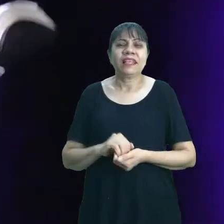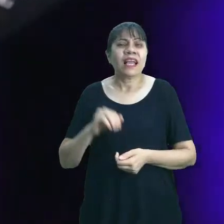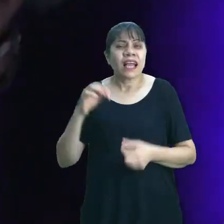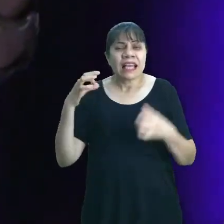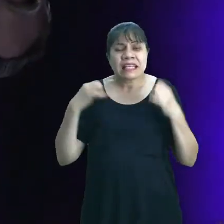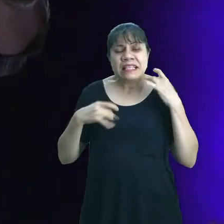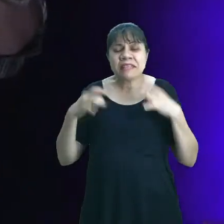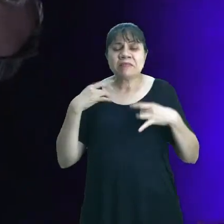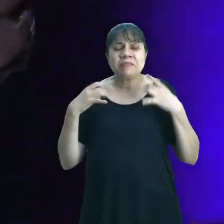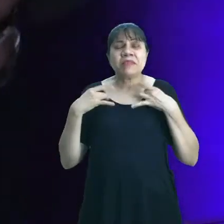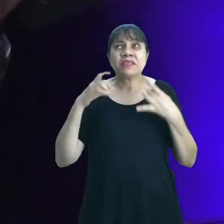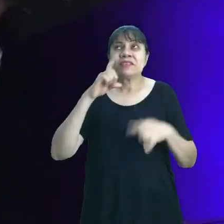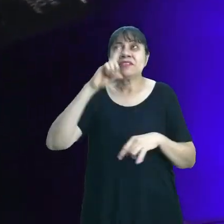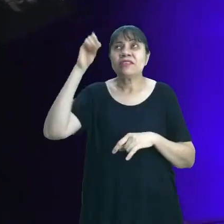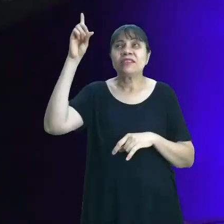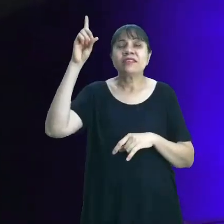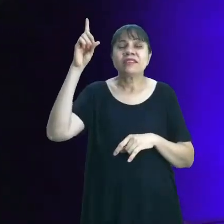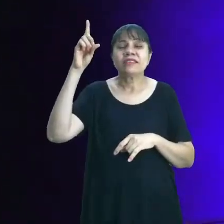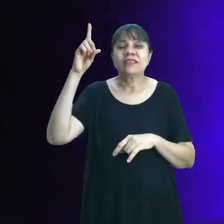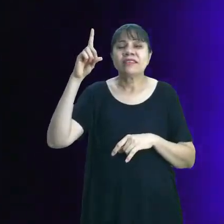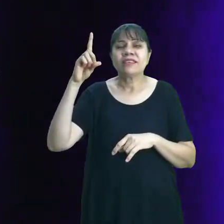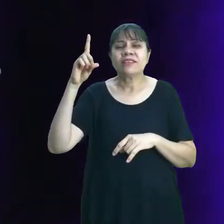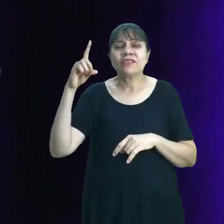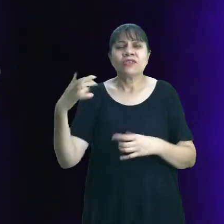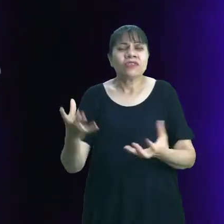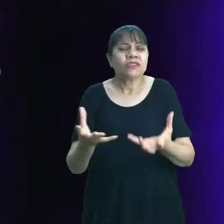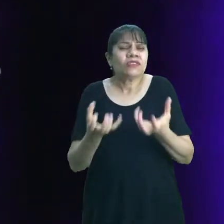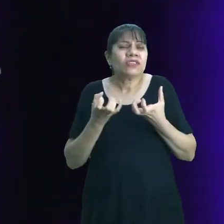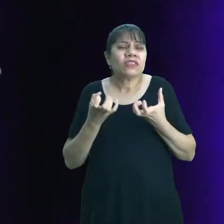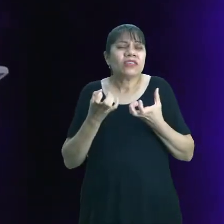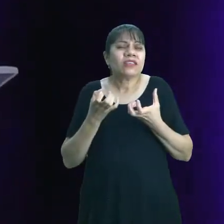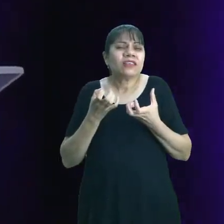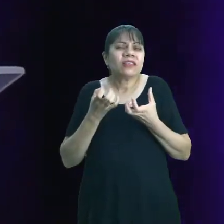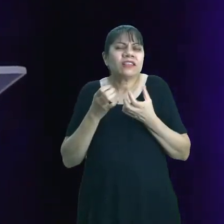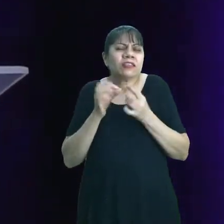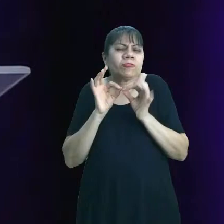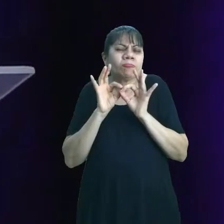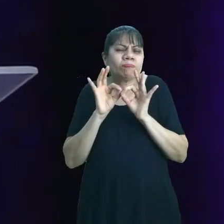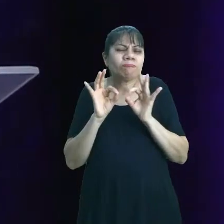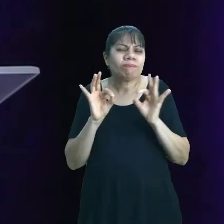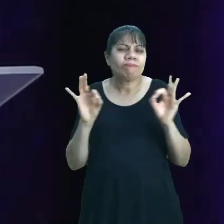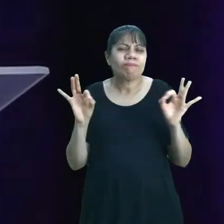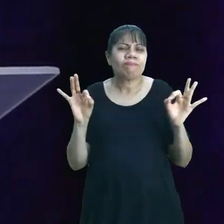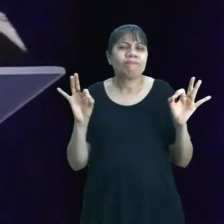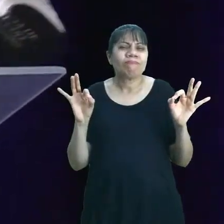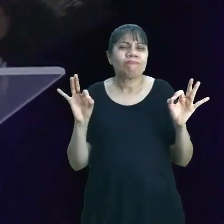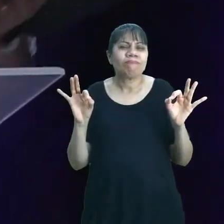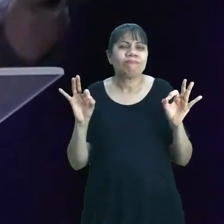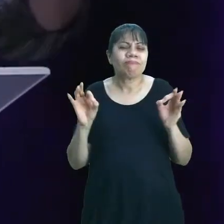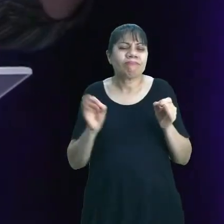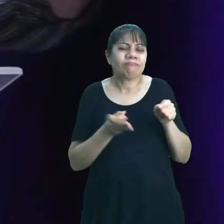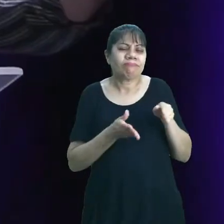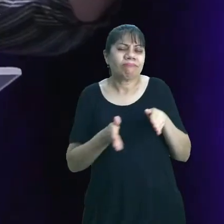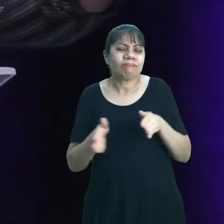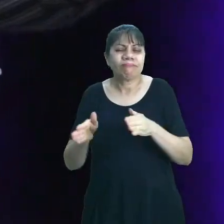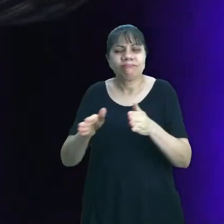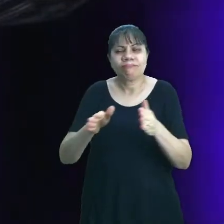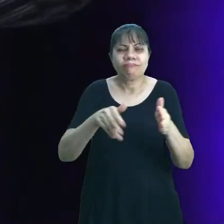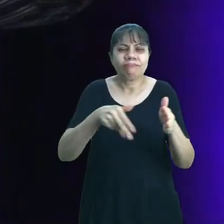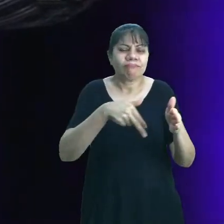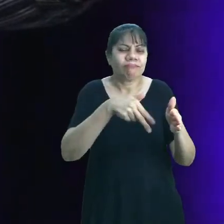Deus, que está querendo minuciosamente trilhar os passos